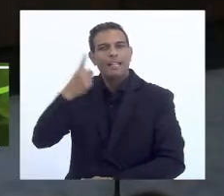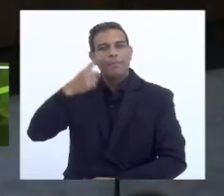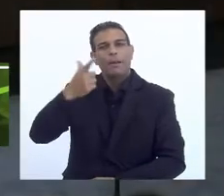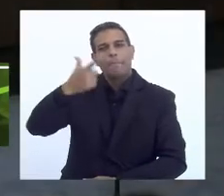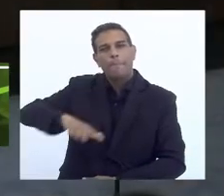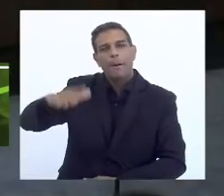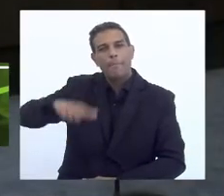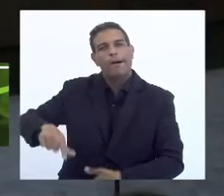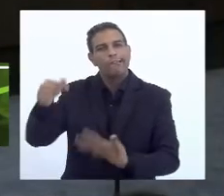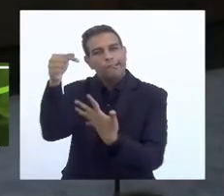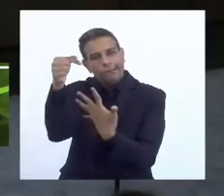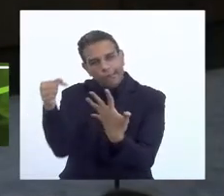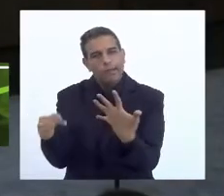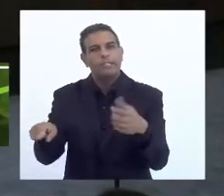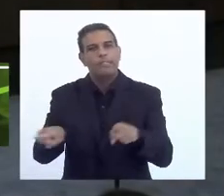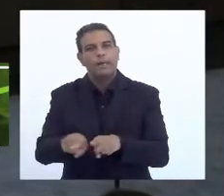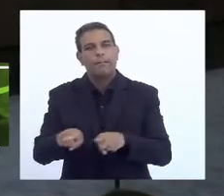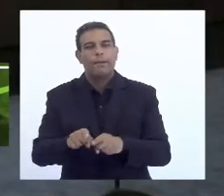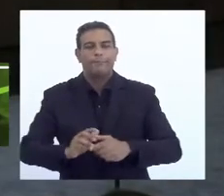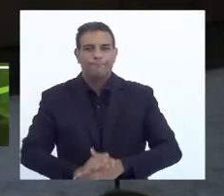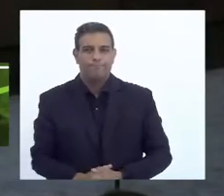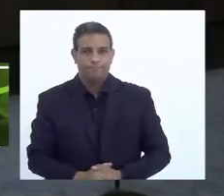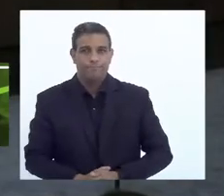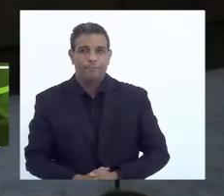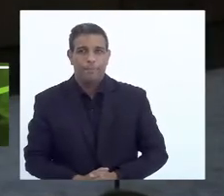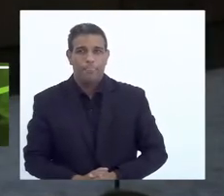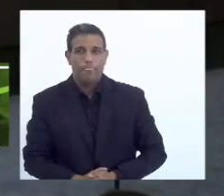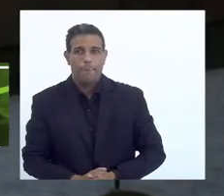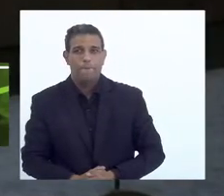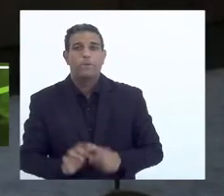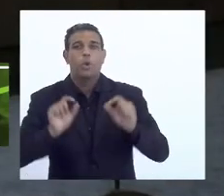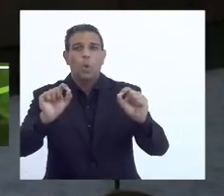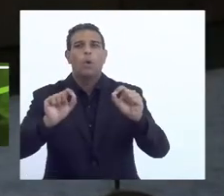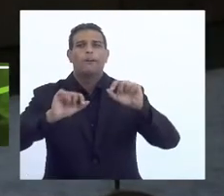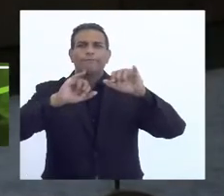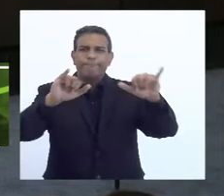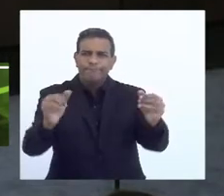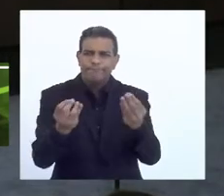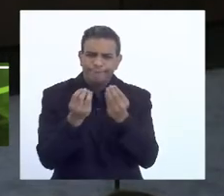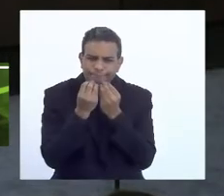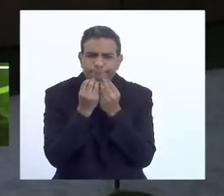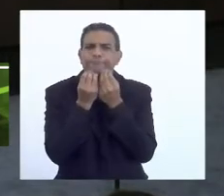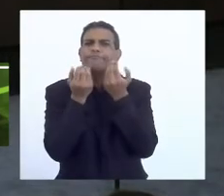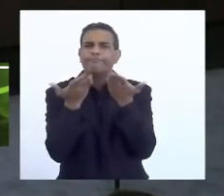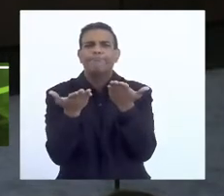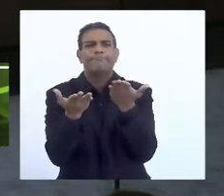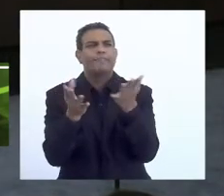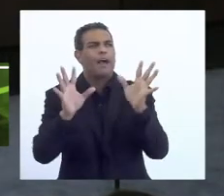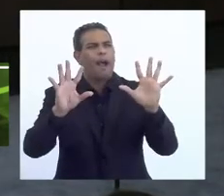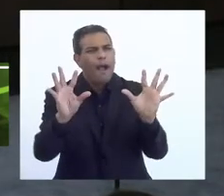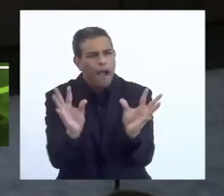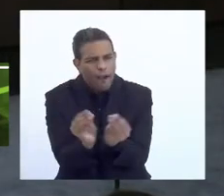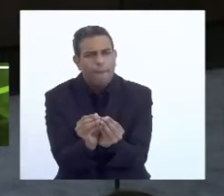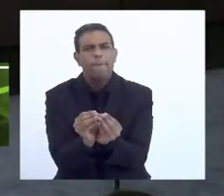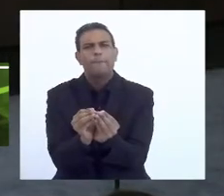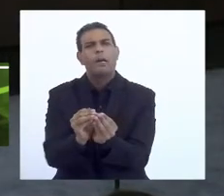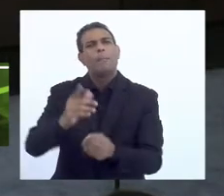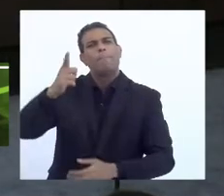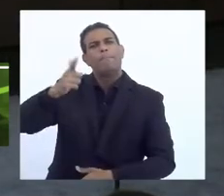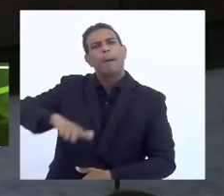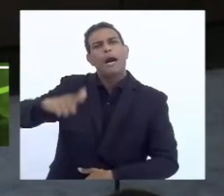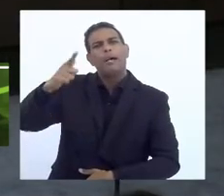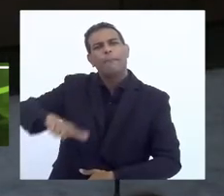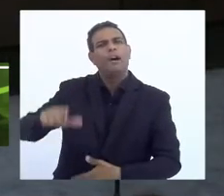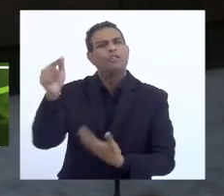demais participantes desse evento. Eu queria muito trazer para vocês um ponto, vou fazer uma fala breve, porque temos outras participações